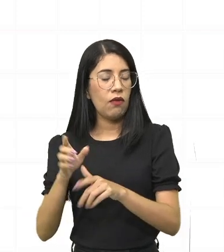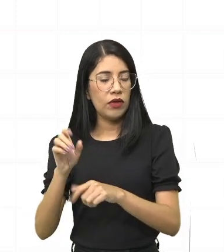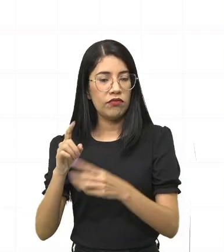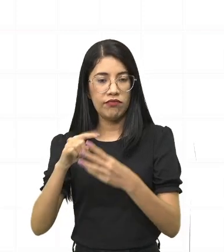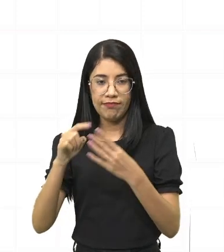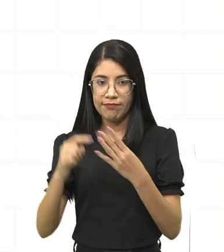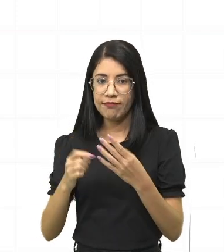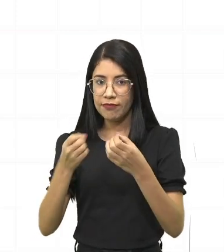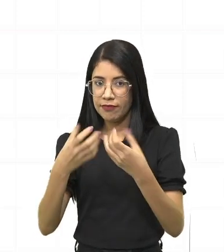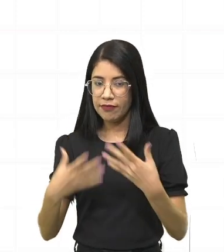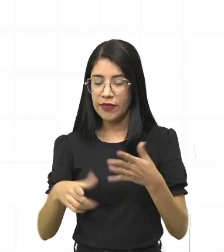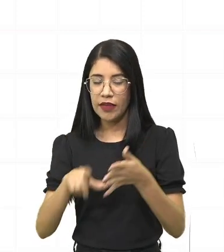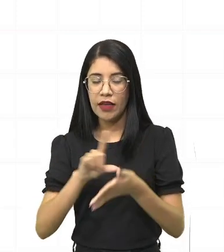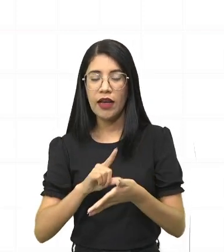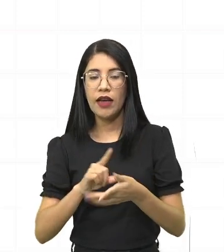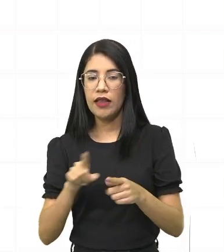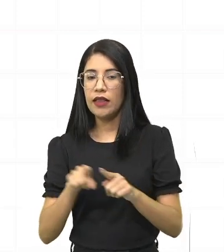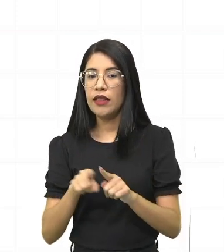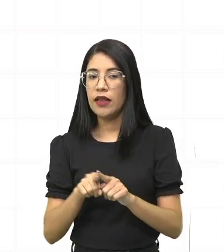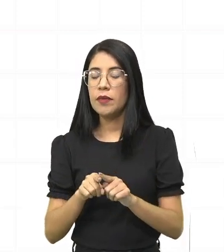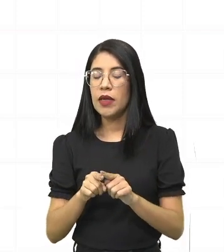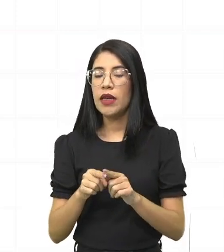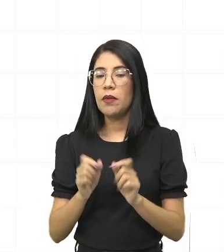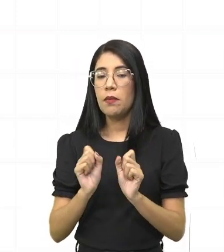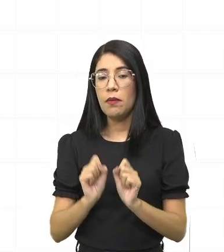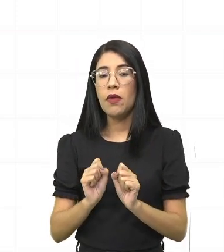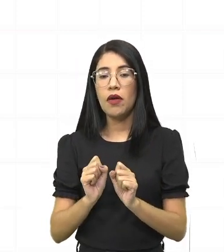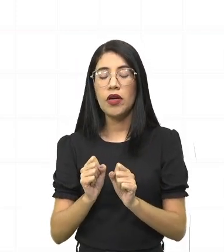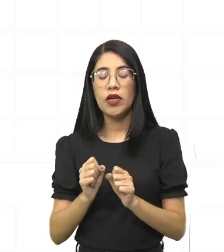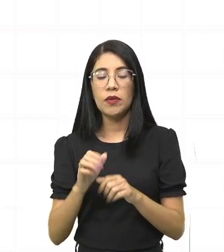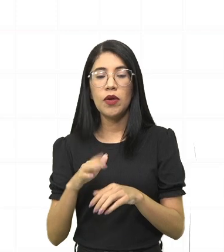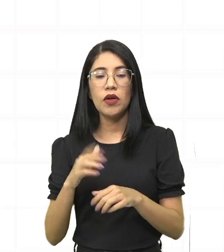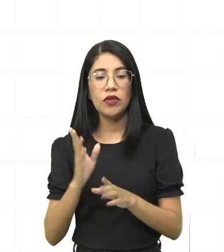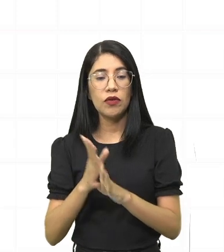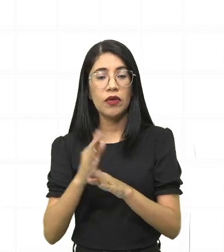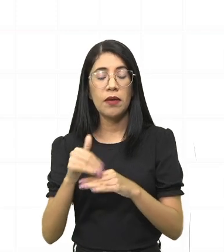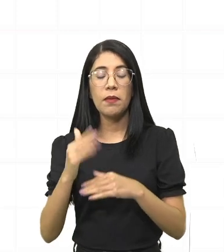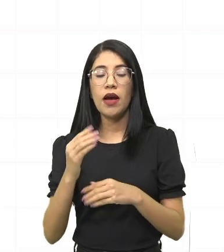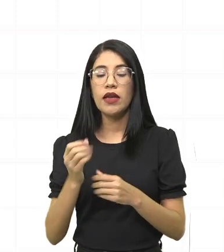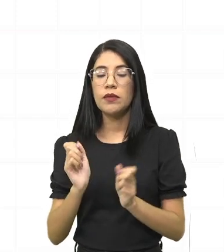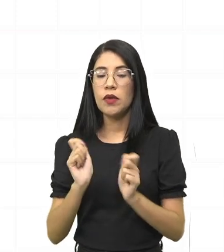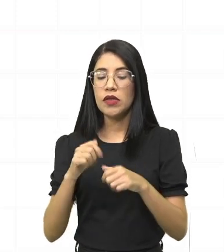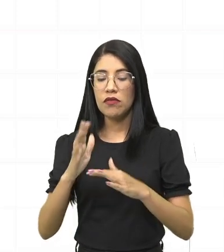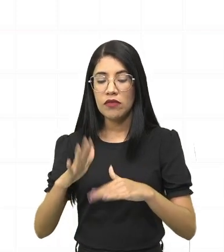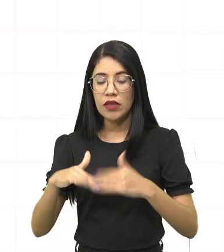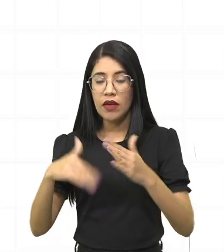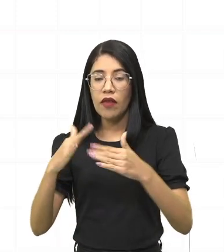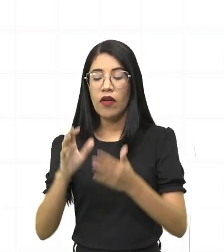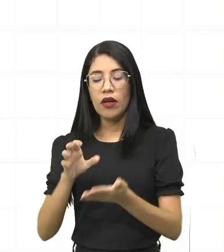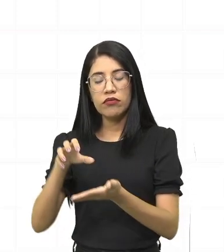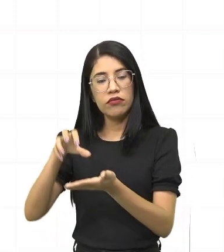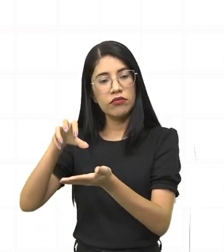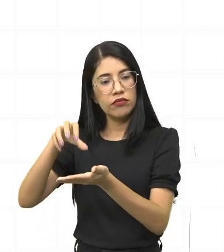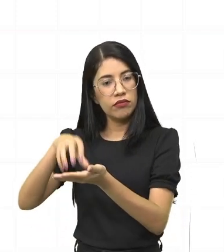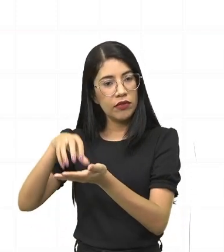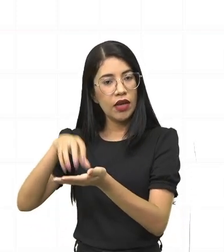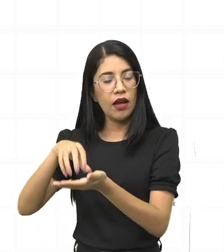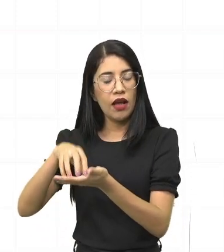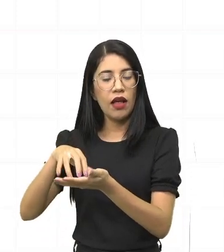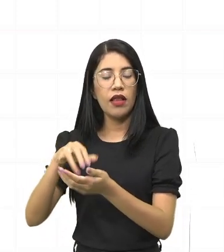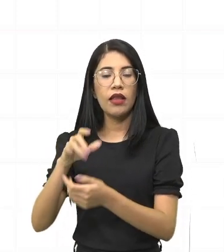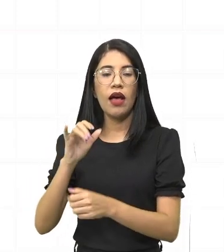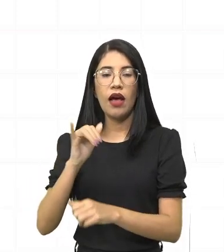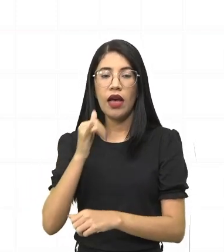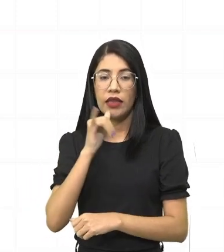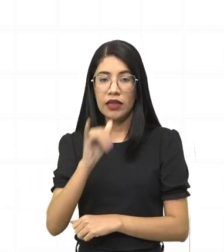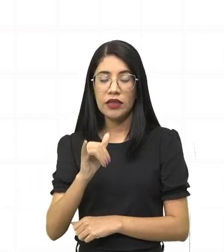vulcânica, onde tem essas falhas tectônicas, é propício aí o desenvolvimento a instalação, né, de uma usina